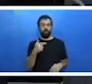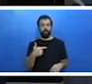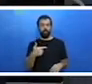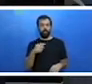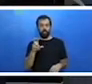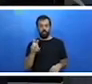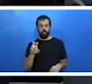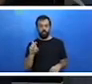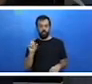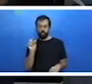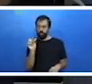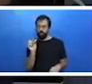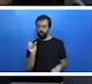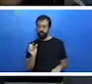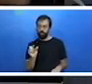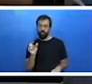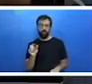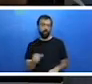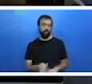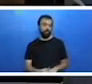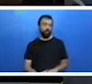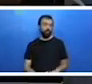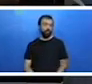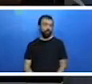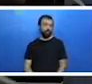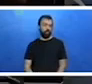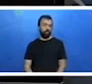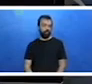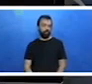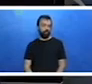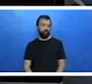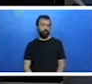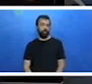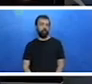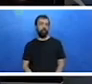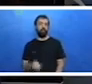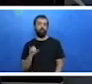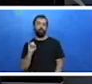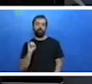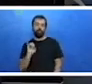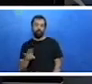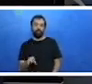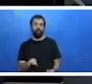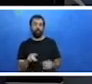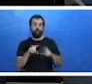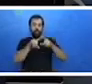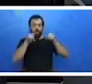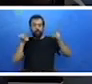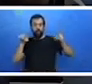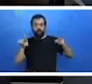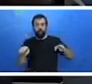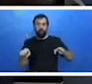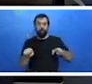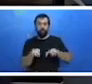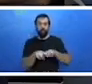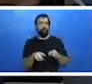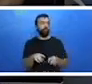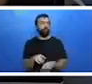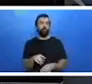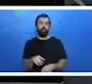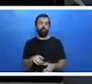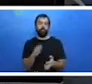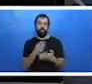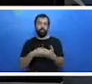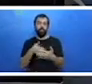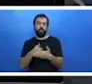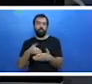não estivesse já dividido, eu teria que dividi-lo em 100 e pegar as partes indicadas.